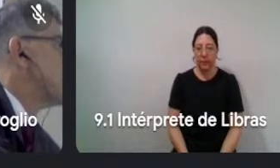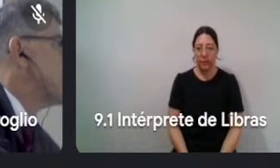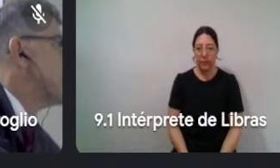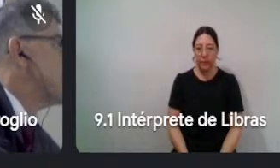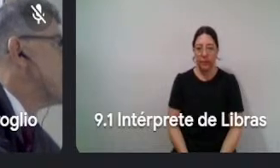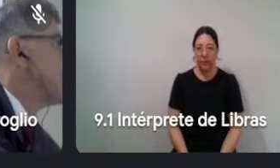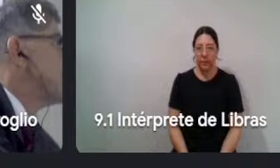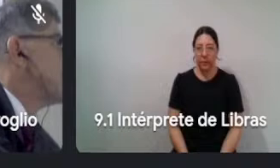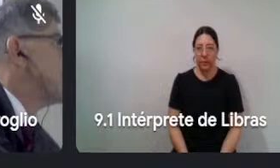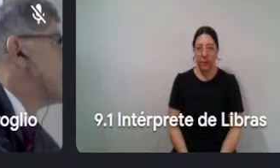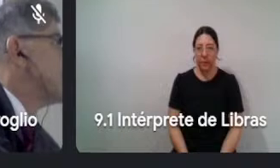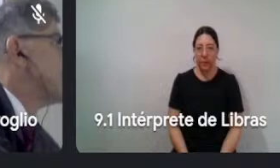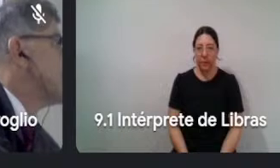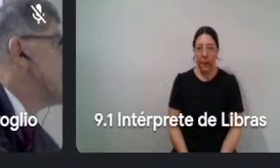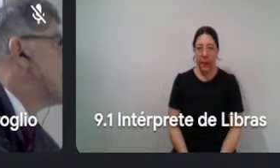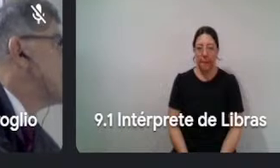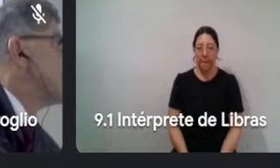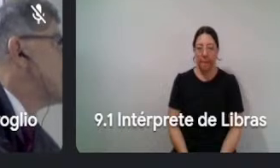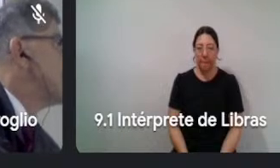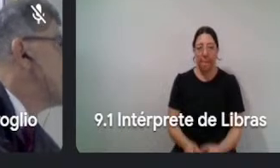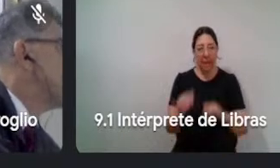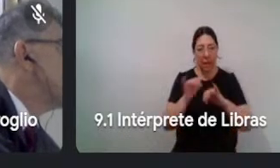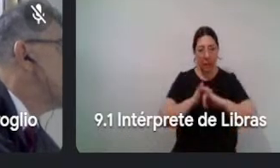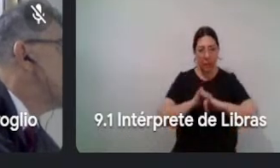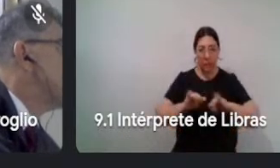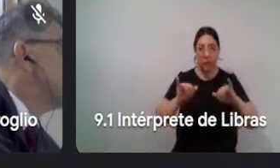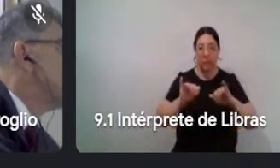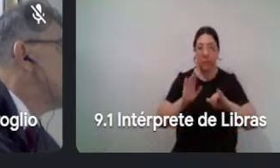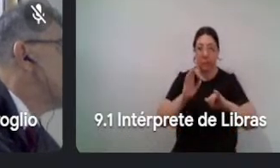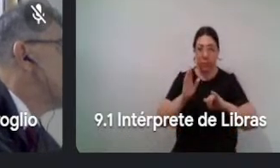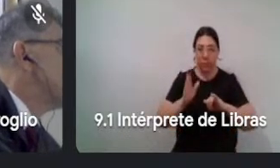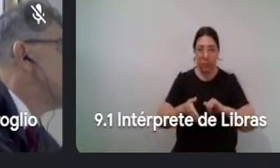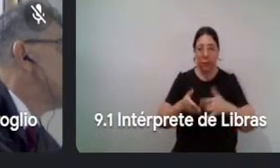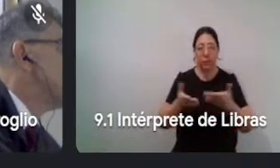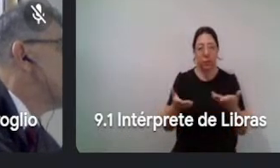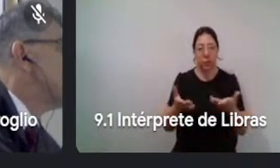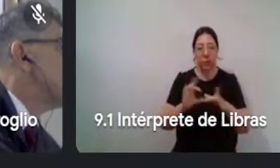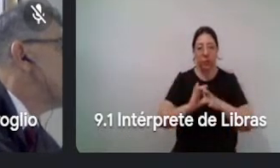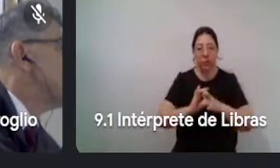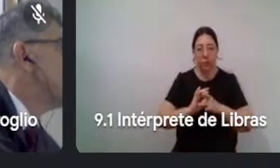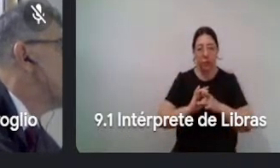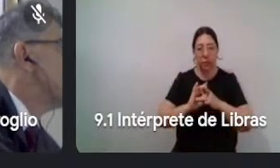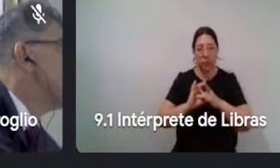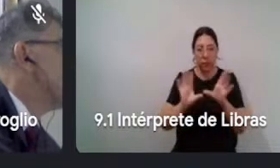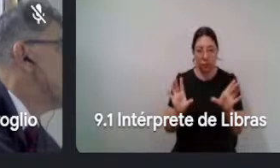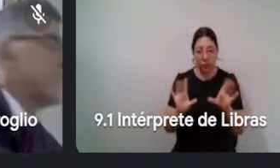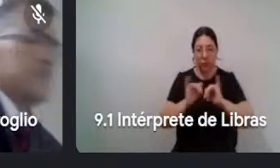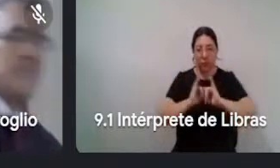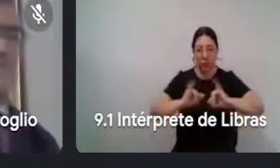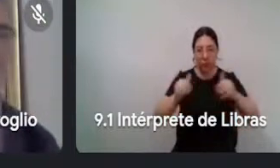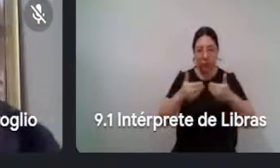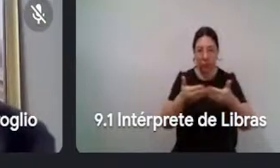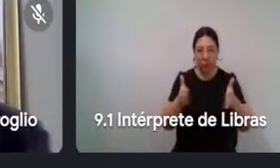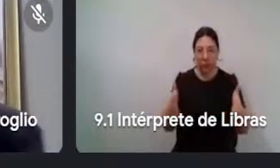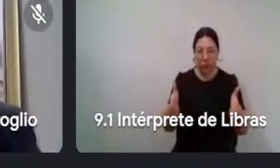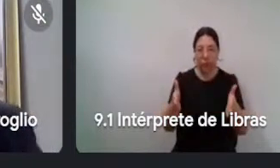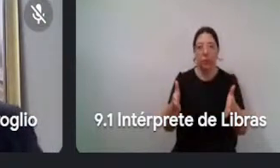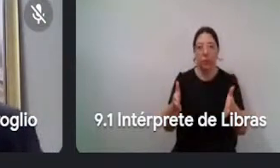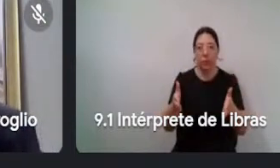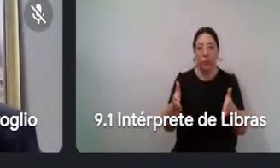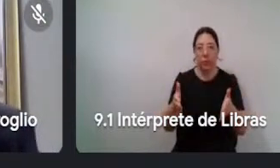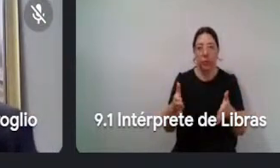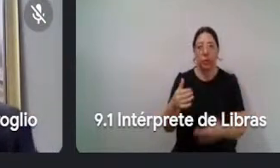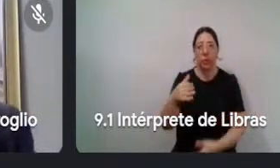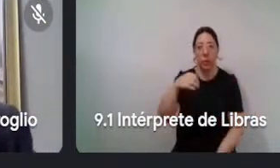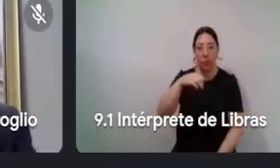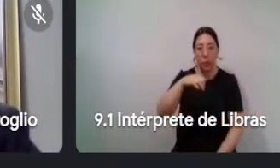No ar. Perfeito. Então, havendo quórum legal, declaro aberta a 90ª sessão do ano